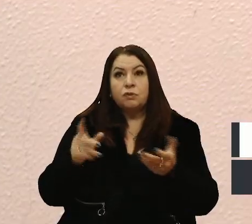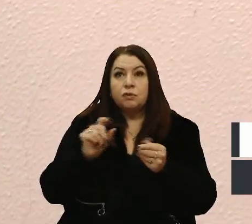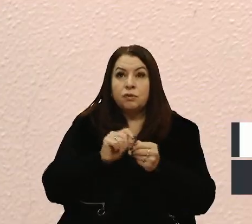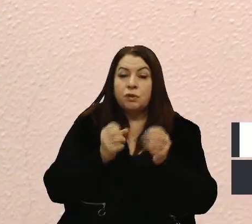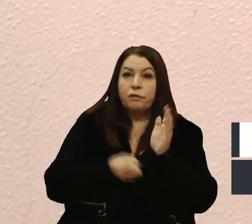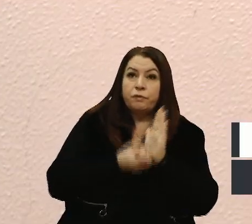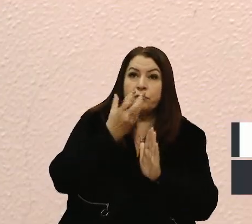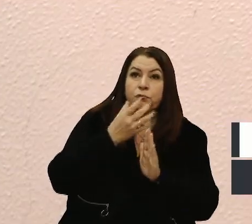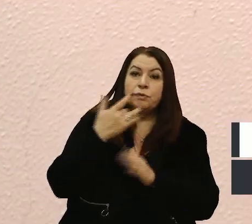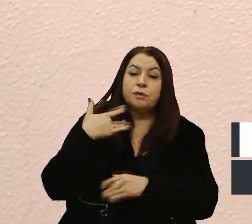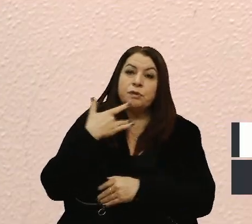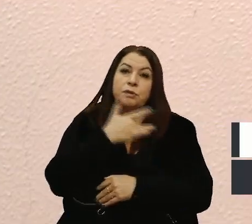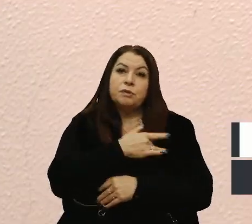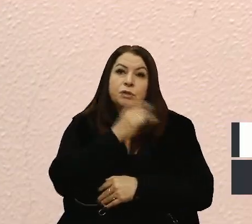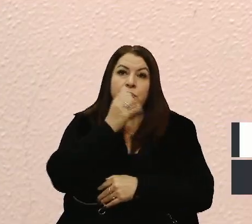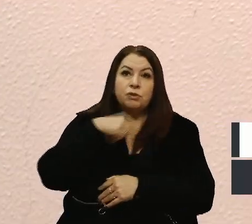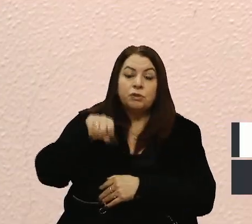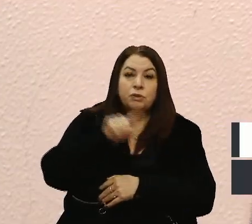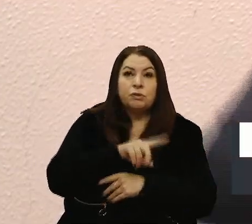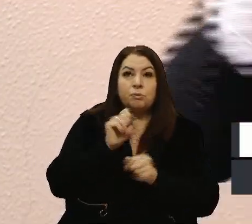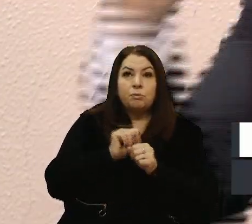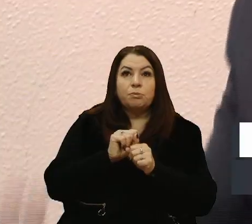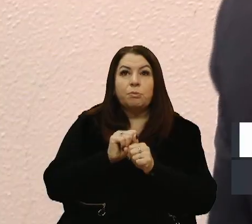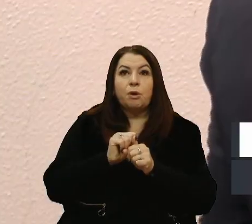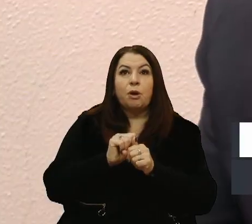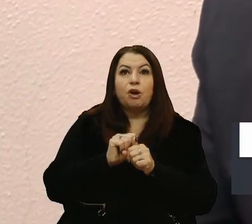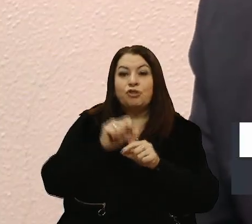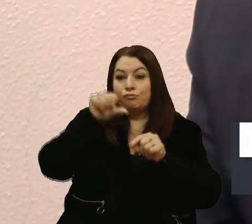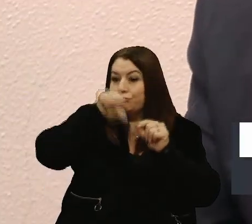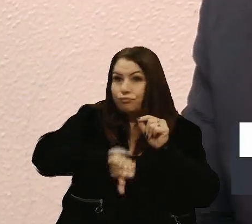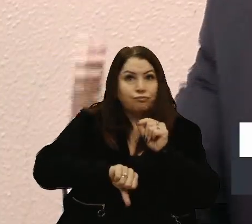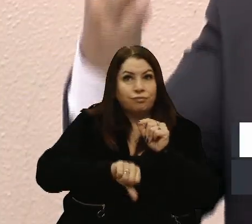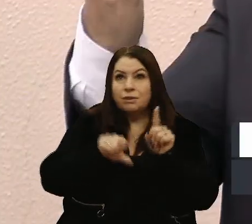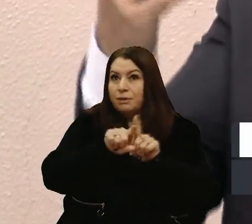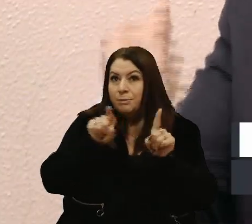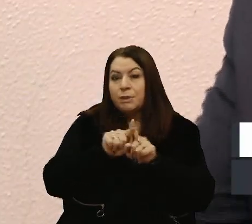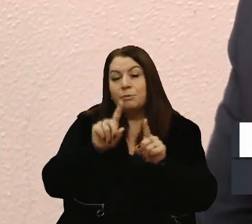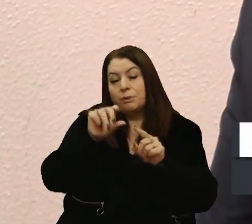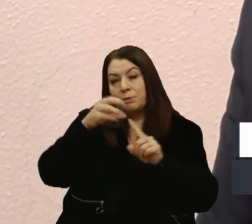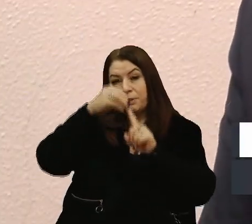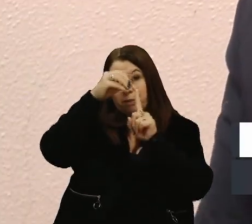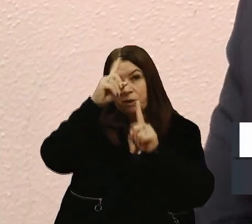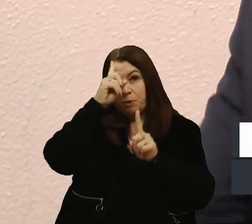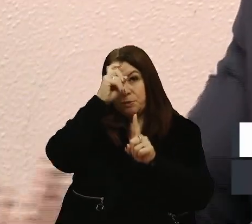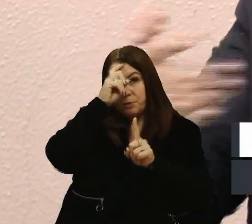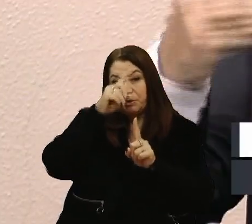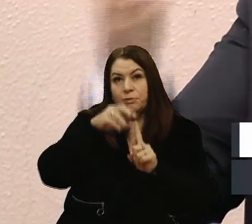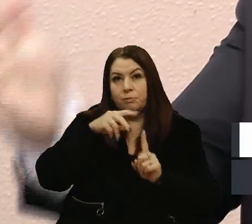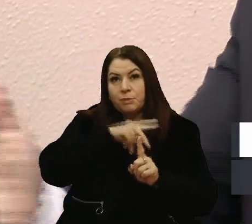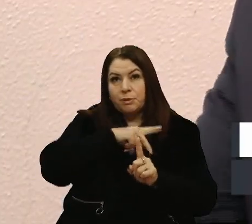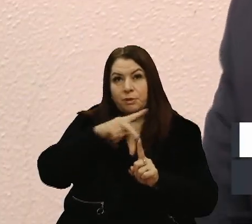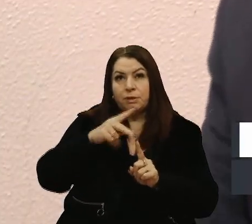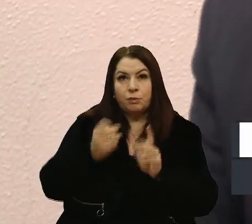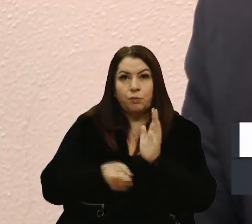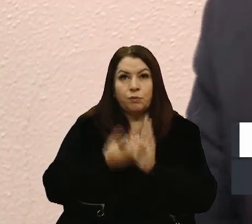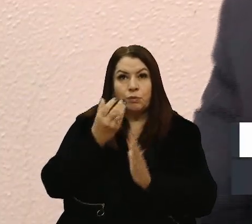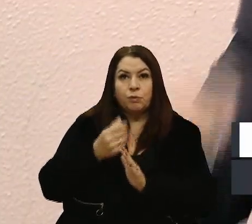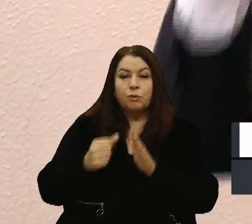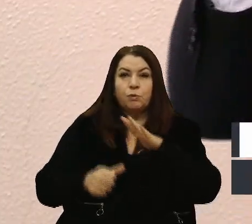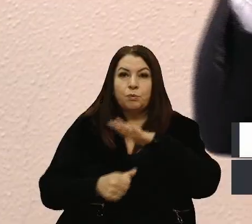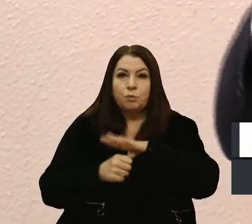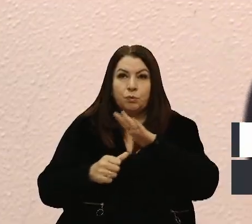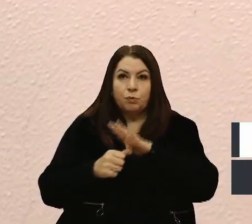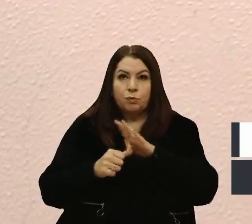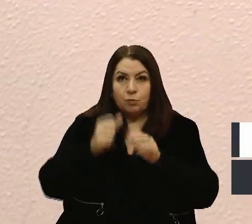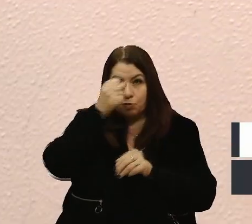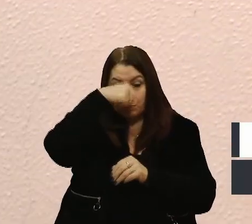a saúde de Caxias e agora pode afundar a saúde do principal hospital. Que o presidente da fundação direção, que o reitor da